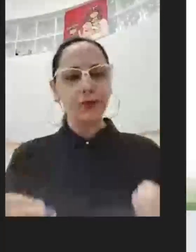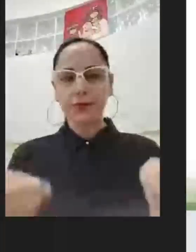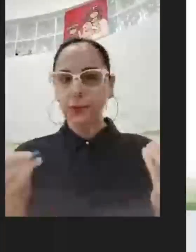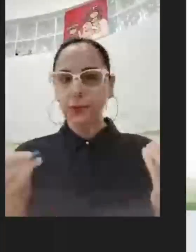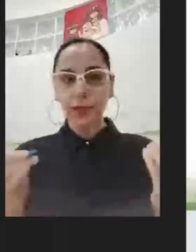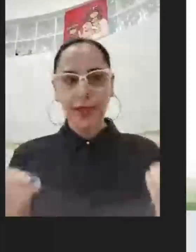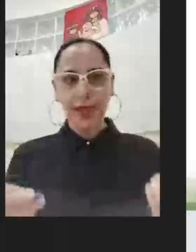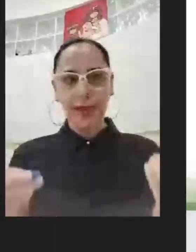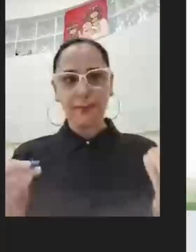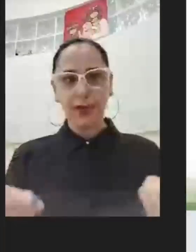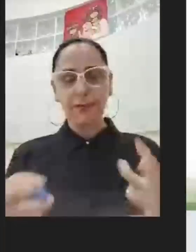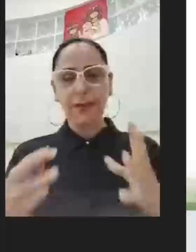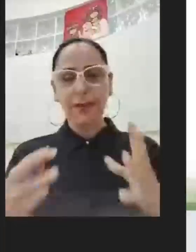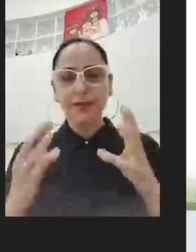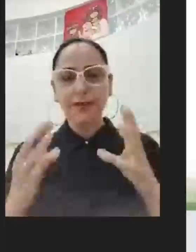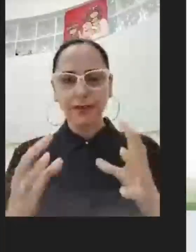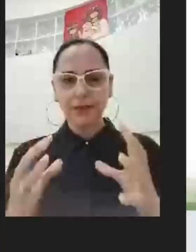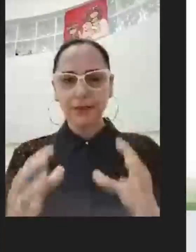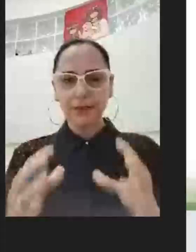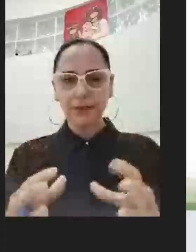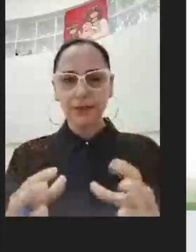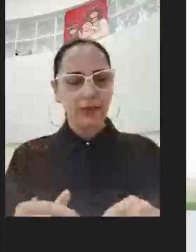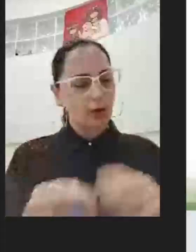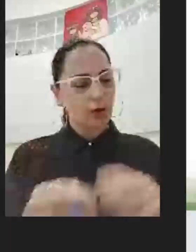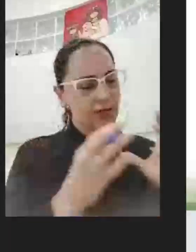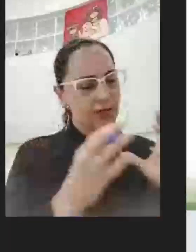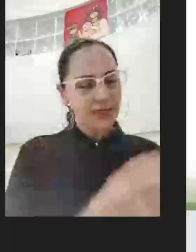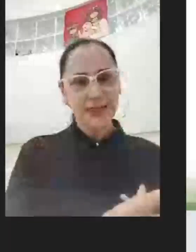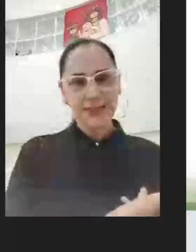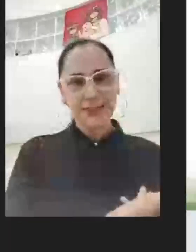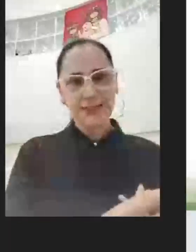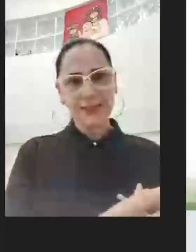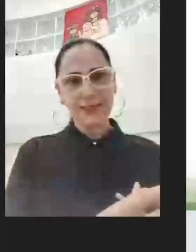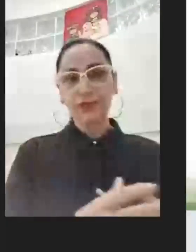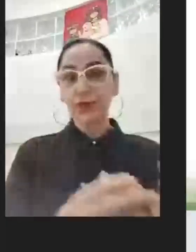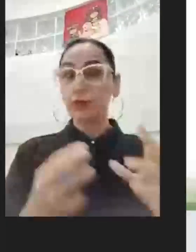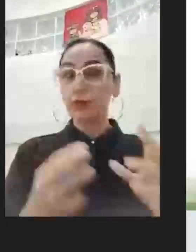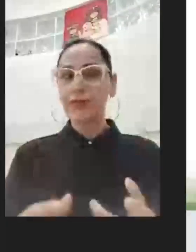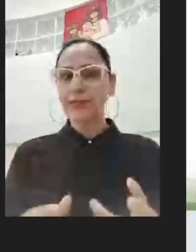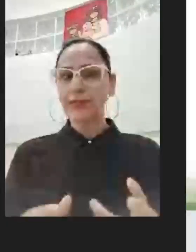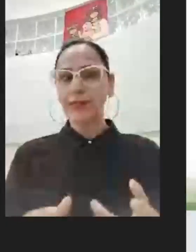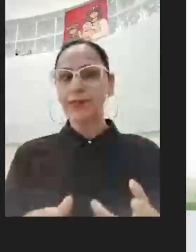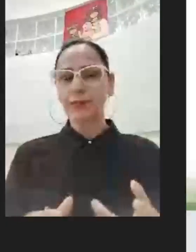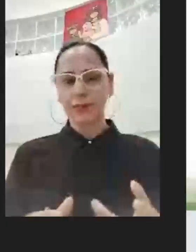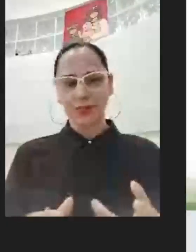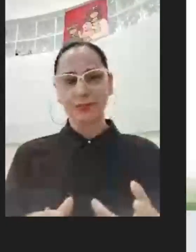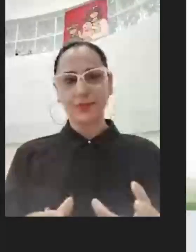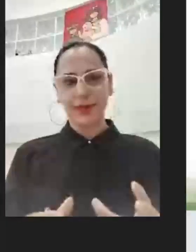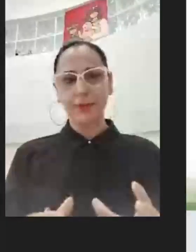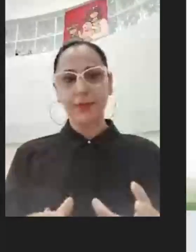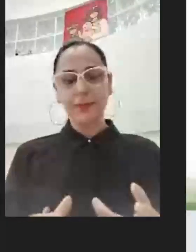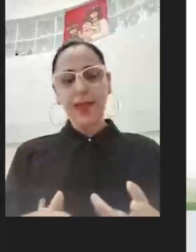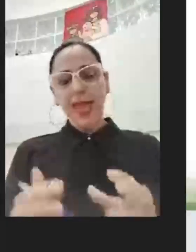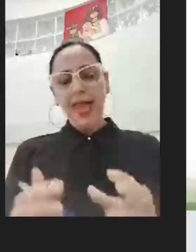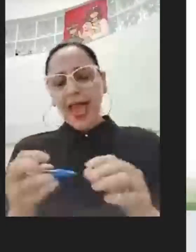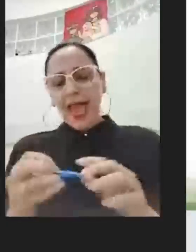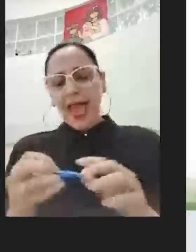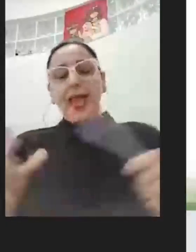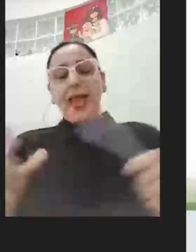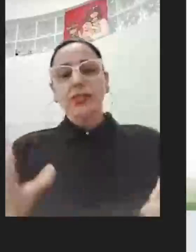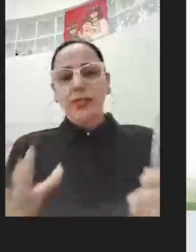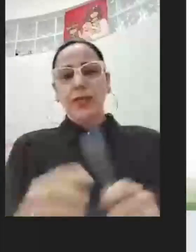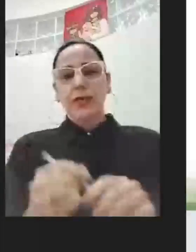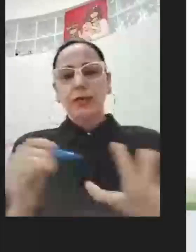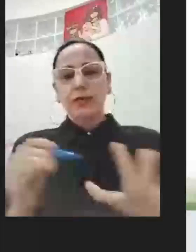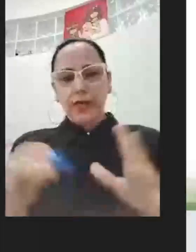Cecília está aqui me ouvindo, ela sabe disso. A mãe, pelo amor de Deus, a mulher, a mãe, pega essa gestante, já acolhe ela antes. Já conversa com ela